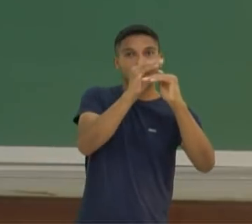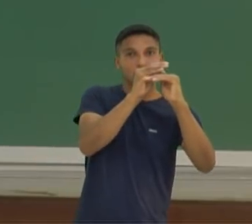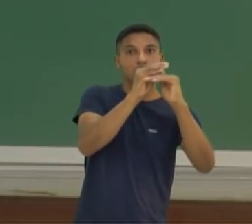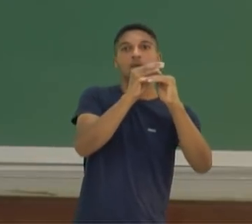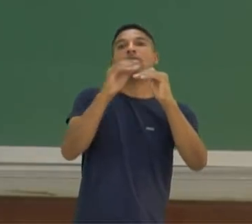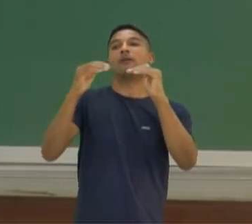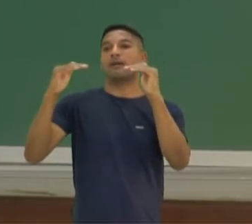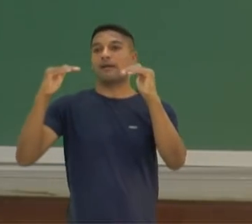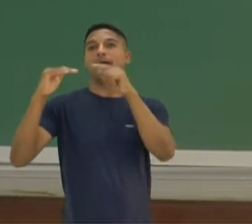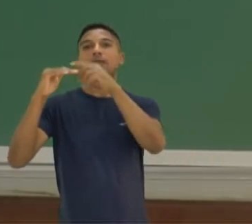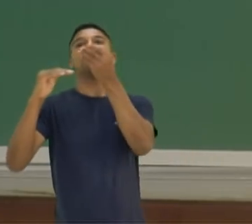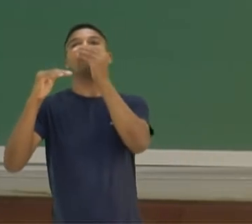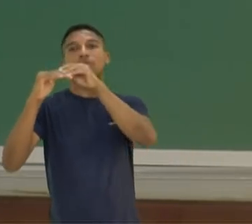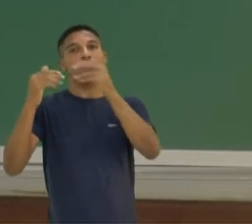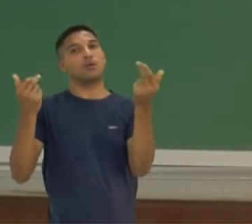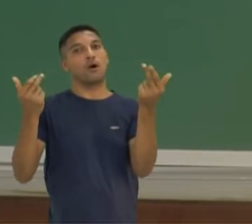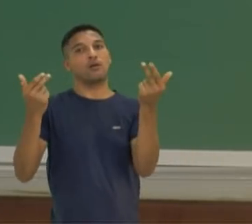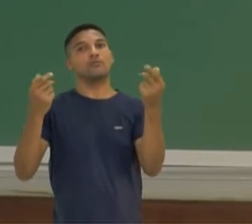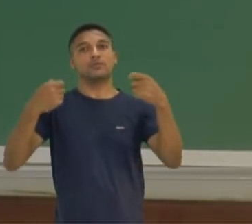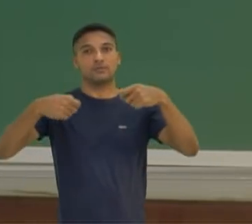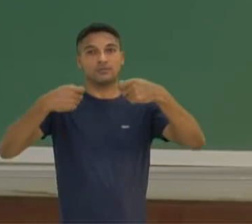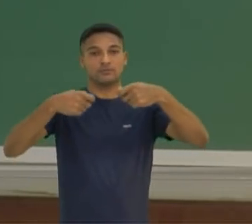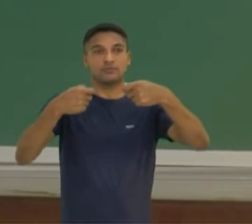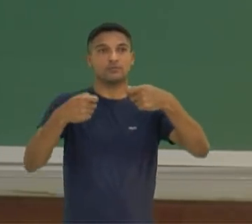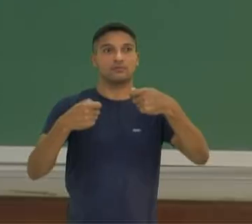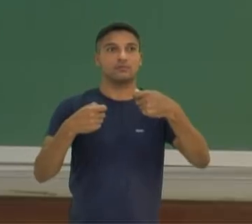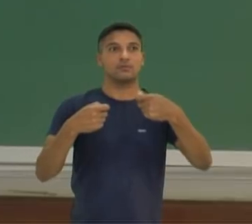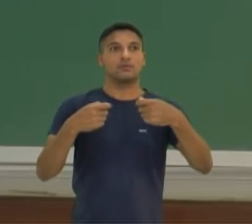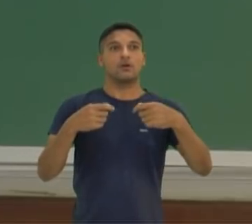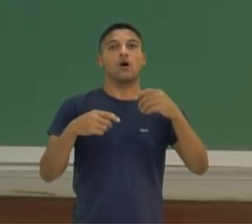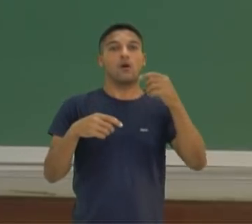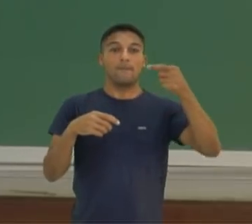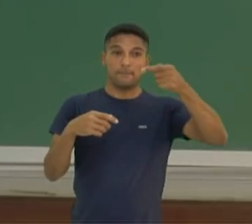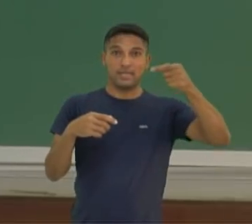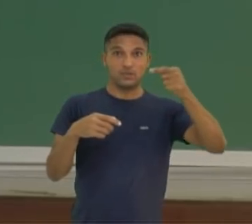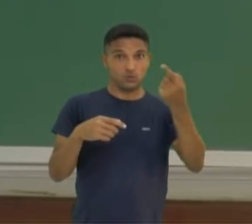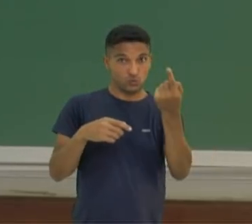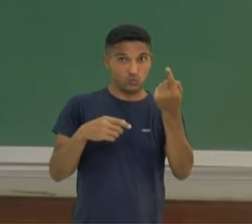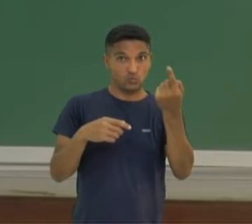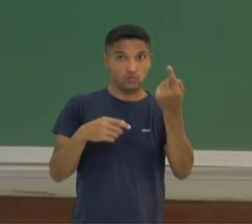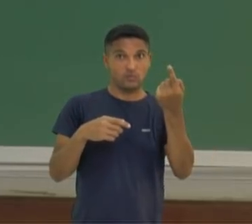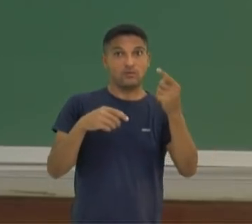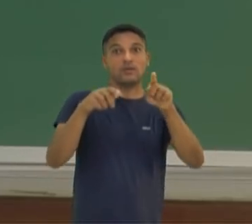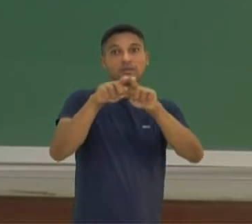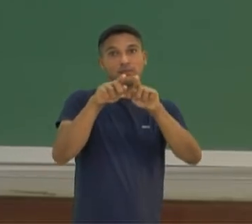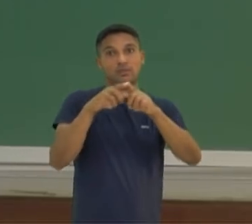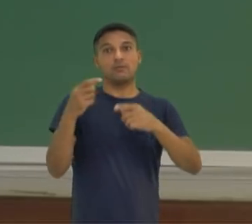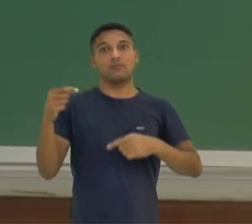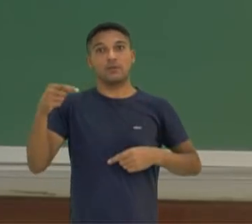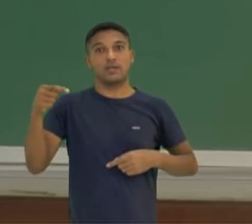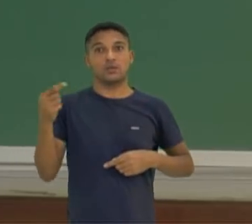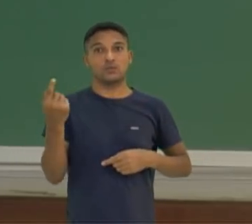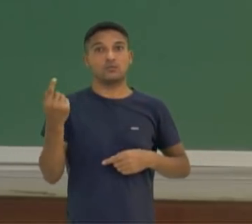de outro. Por isso, eu multipliquei aqui por menos 1, aqui por menos 1, me